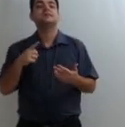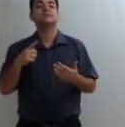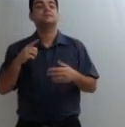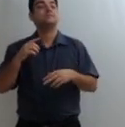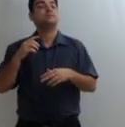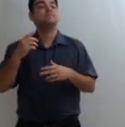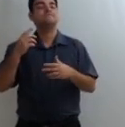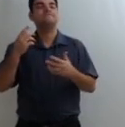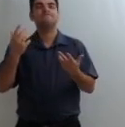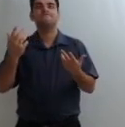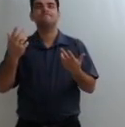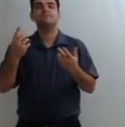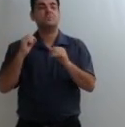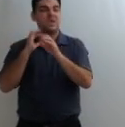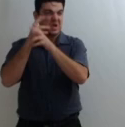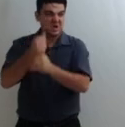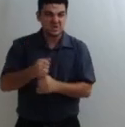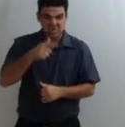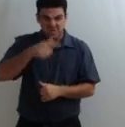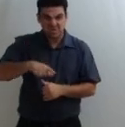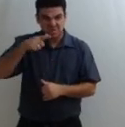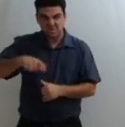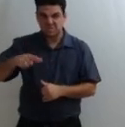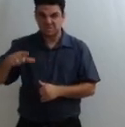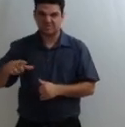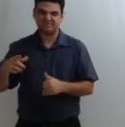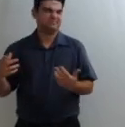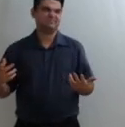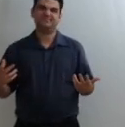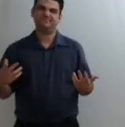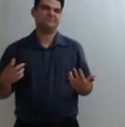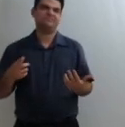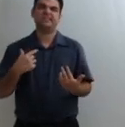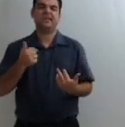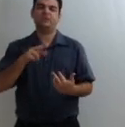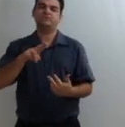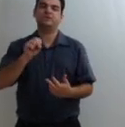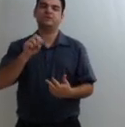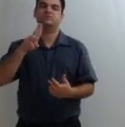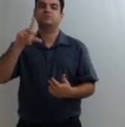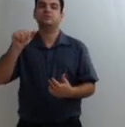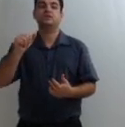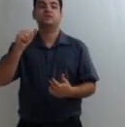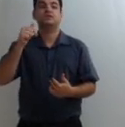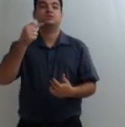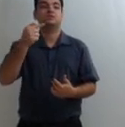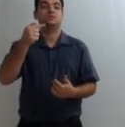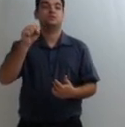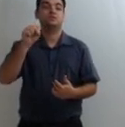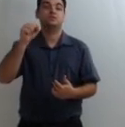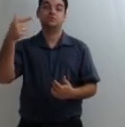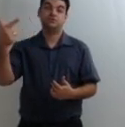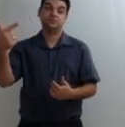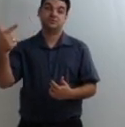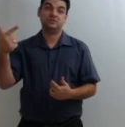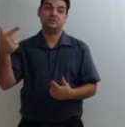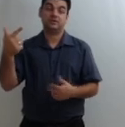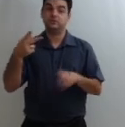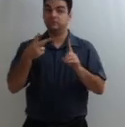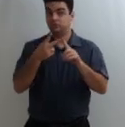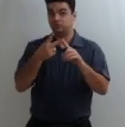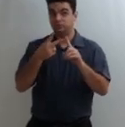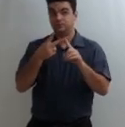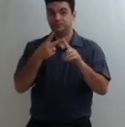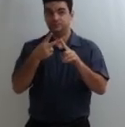dialeticidade recursal, tem incidência realmente à súmula 182 do Supremo Tribunal de Justiça. O segundo ponto, eu digo